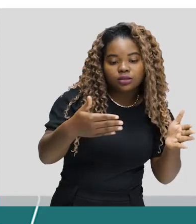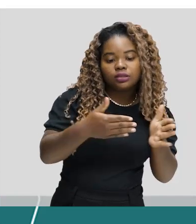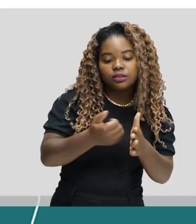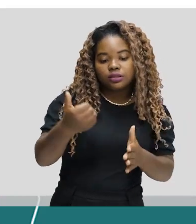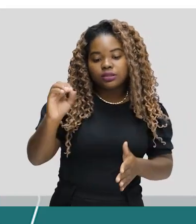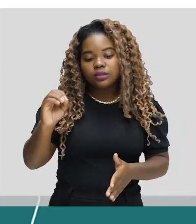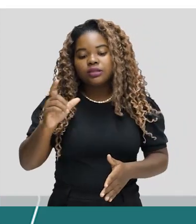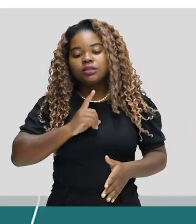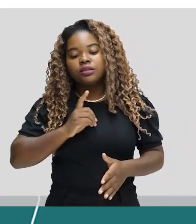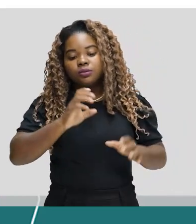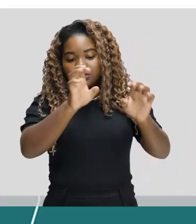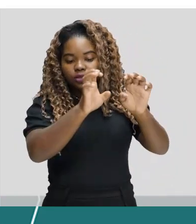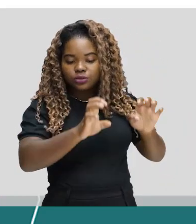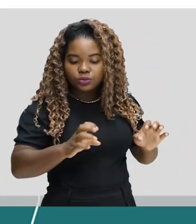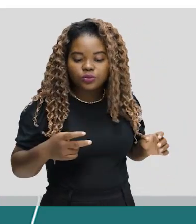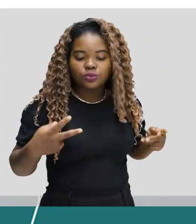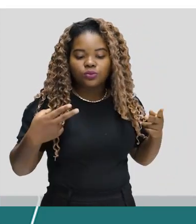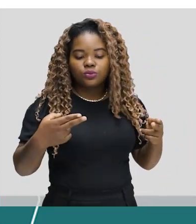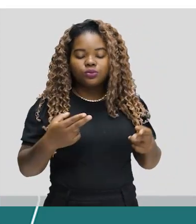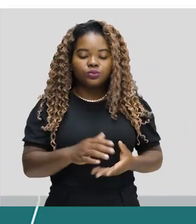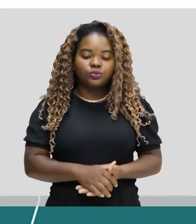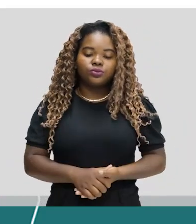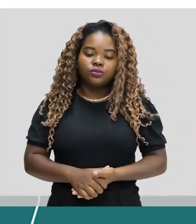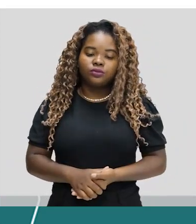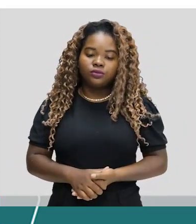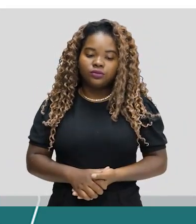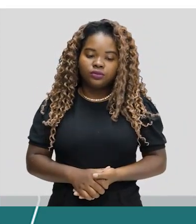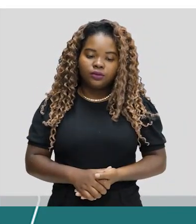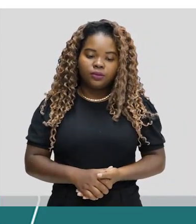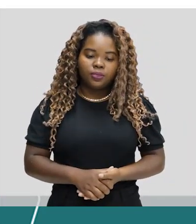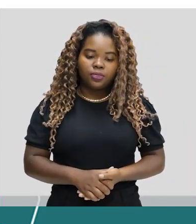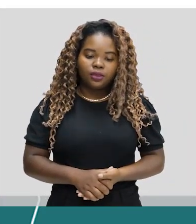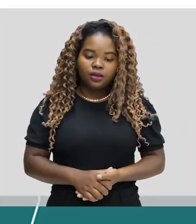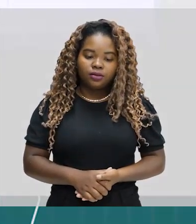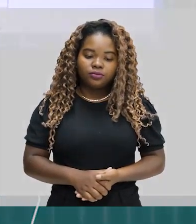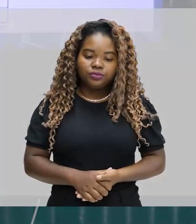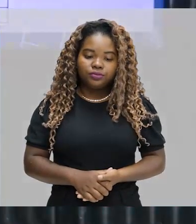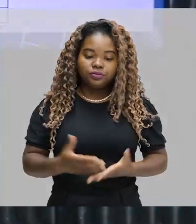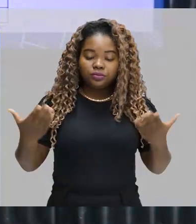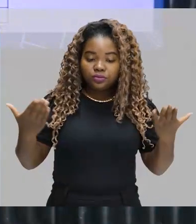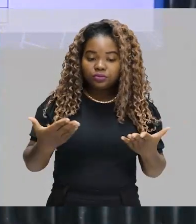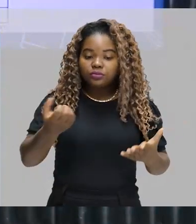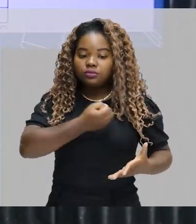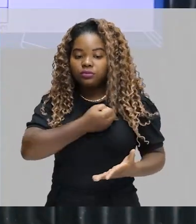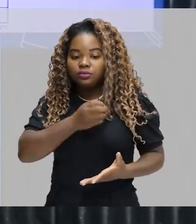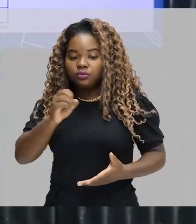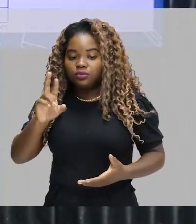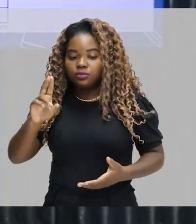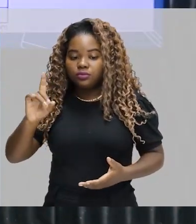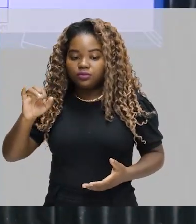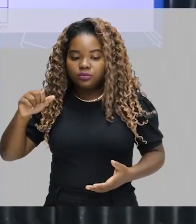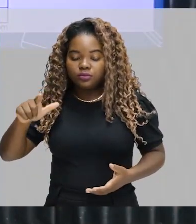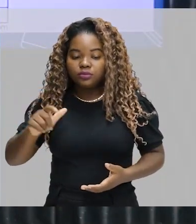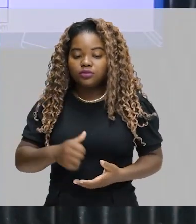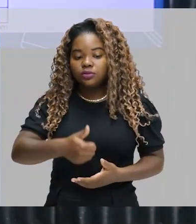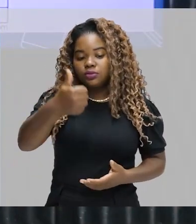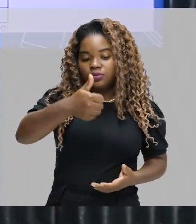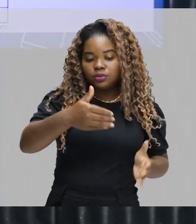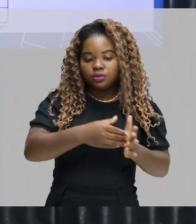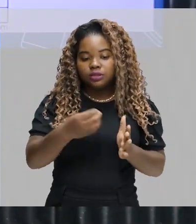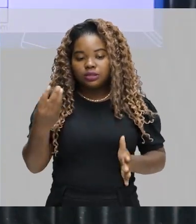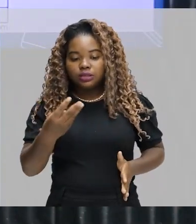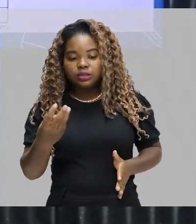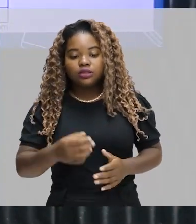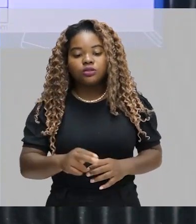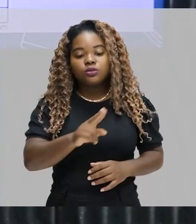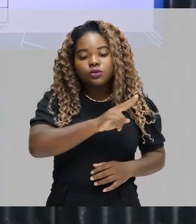aquela mesma estrutura. Nos números ordinais, do primeiro até o terceiro, são nomes próprios,